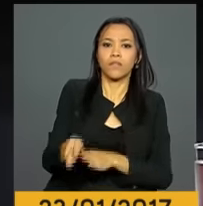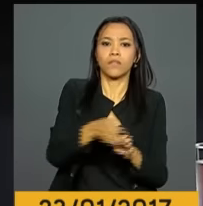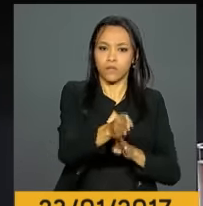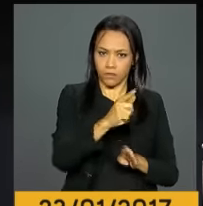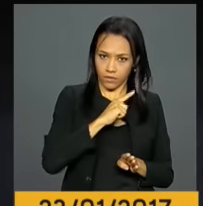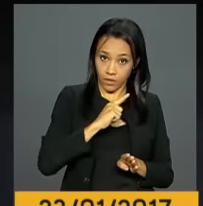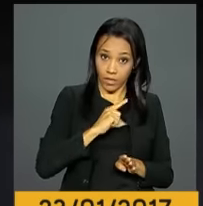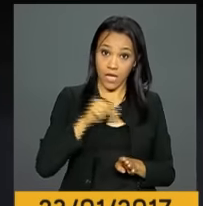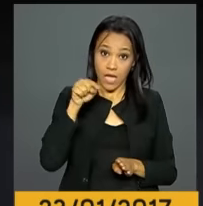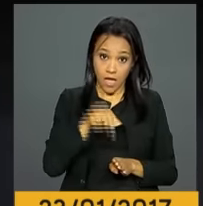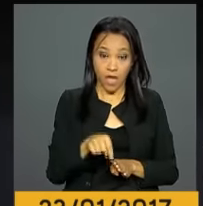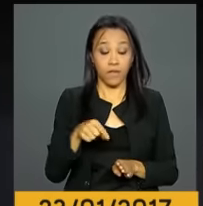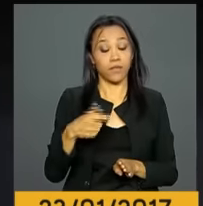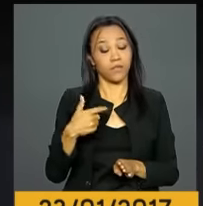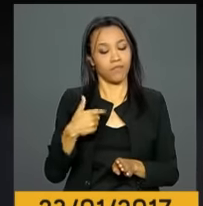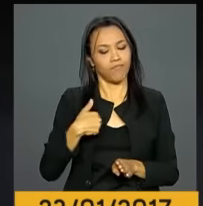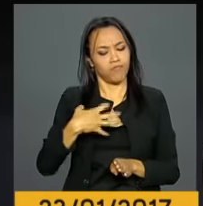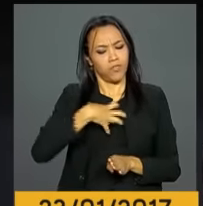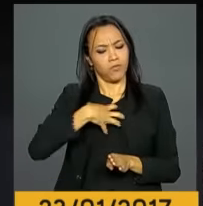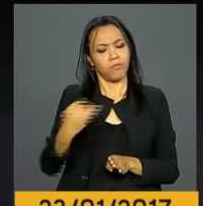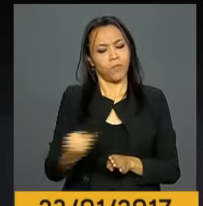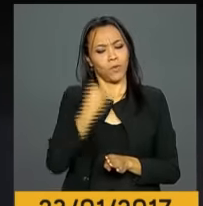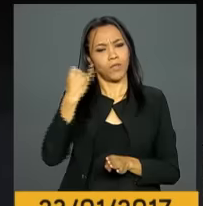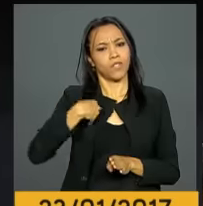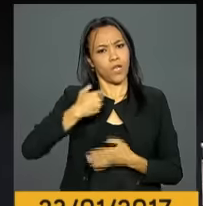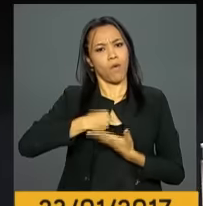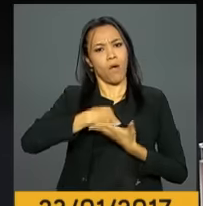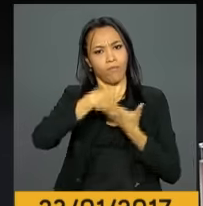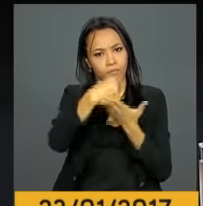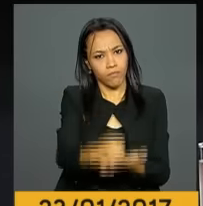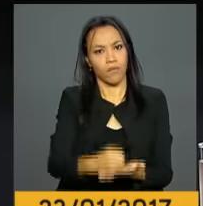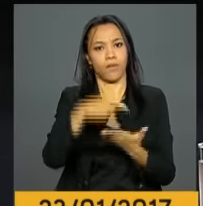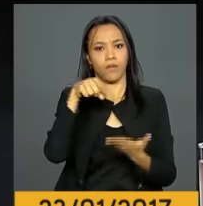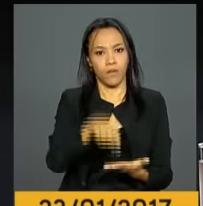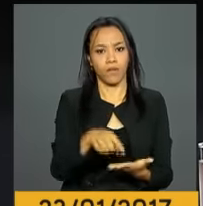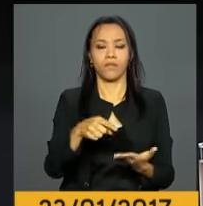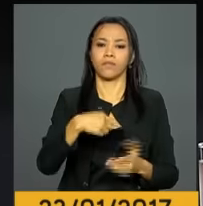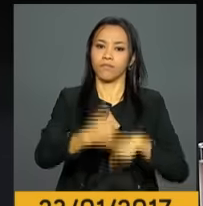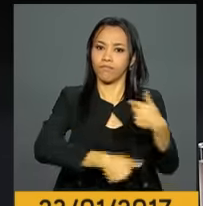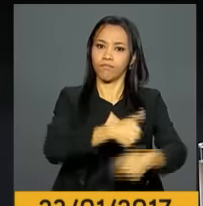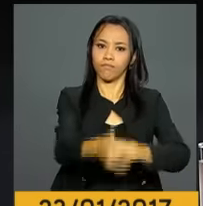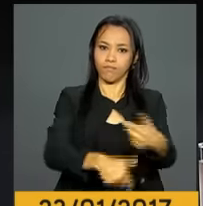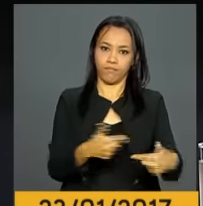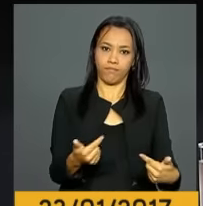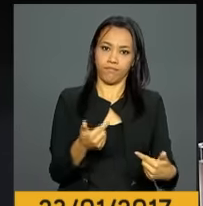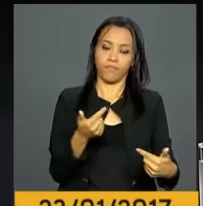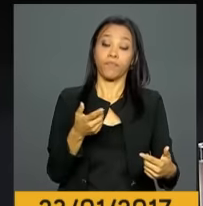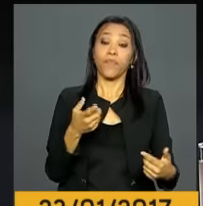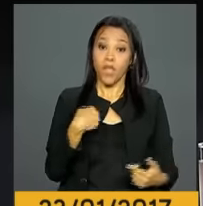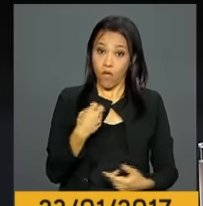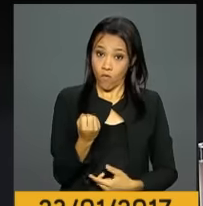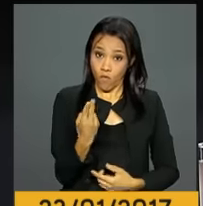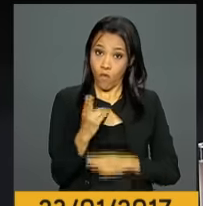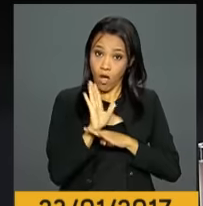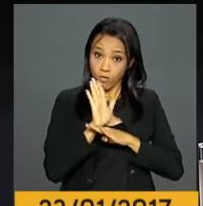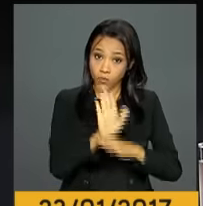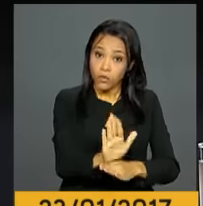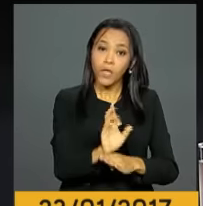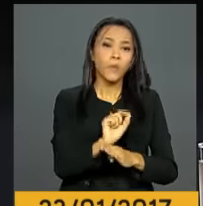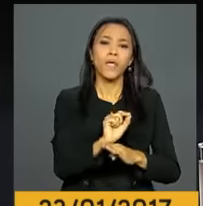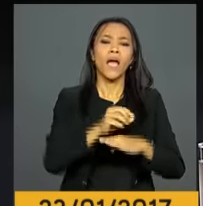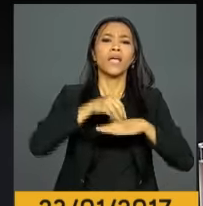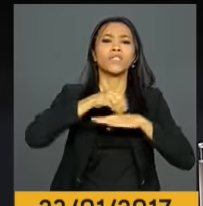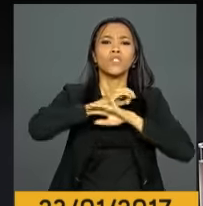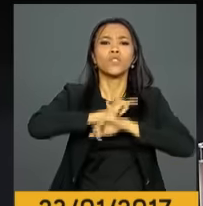tarefa, colaboro com essa causa transformadora da nossa realidade. Ajudarei a divulgar a